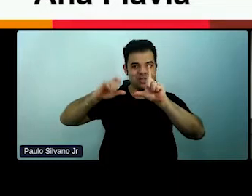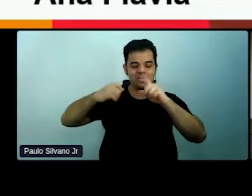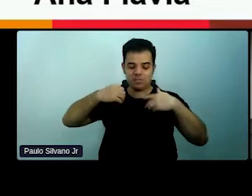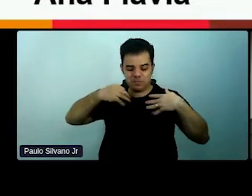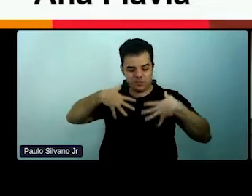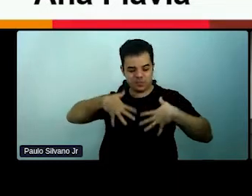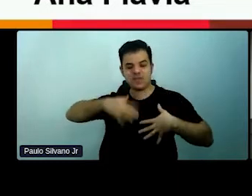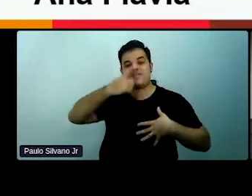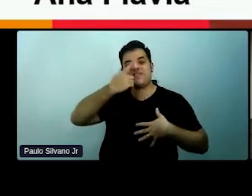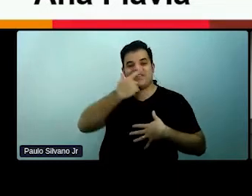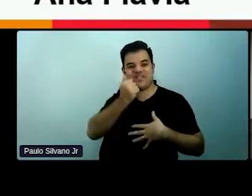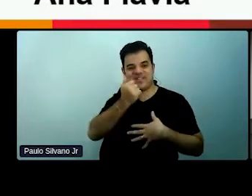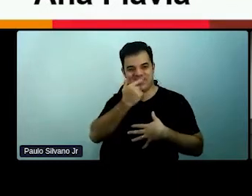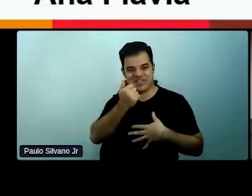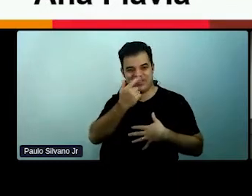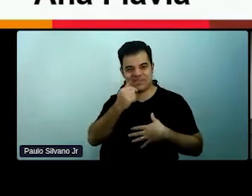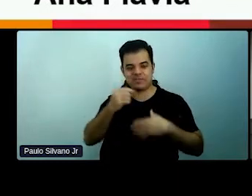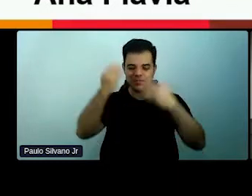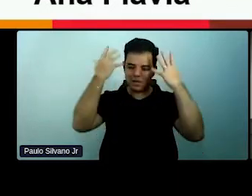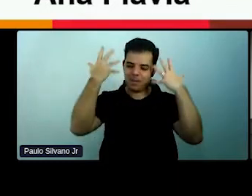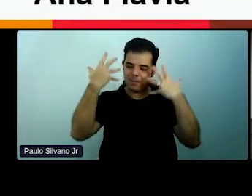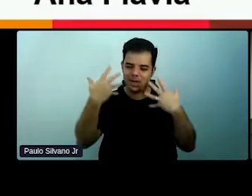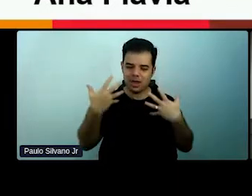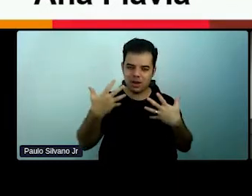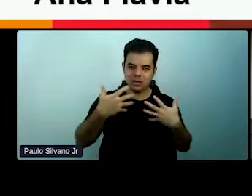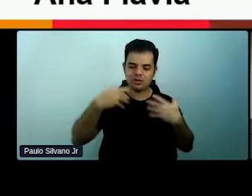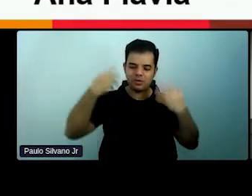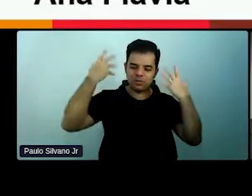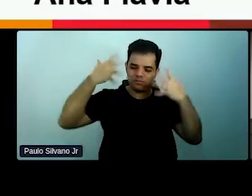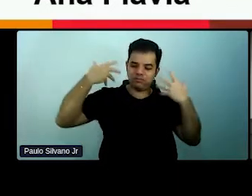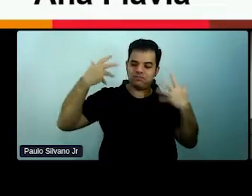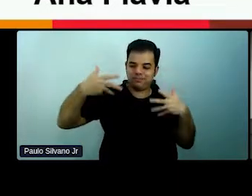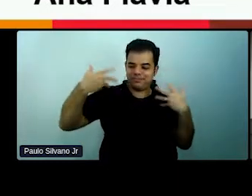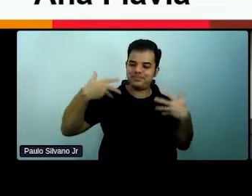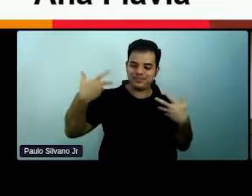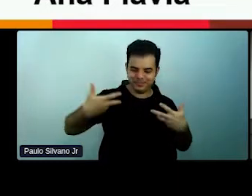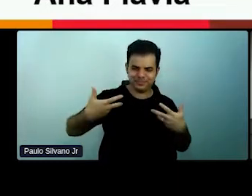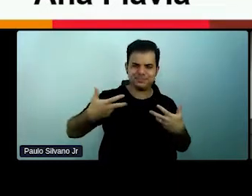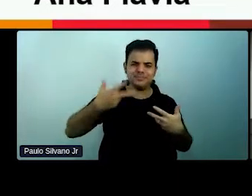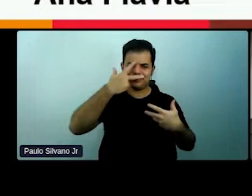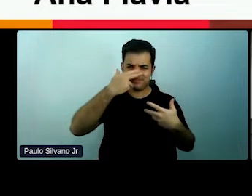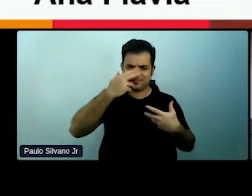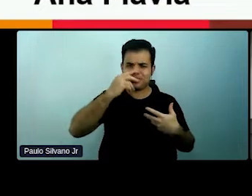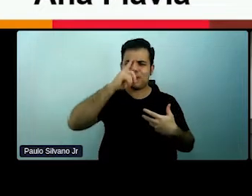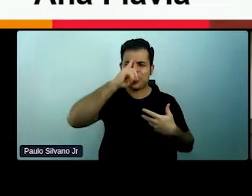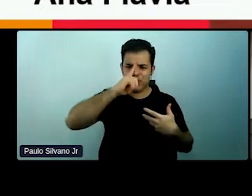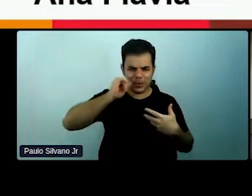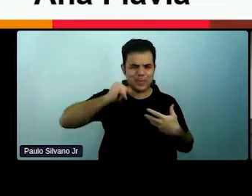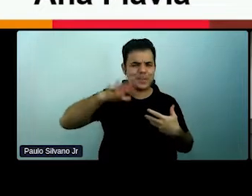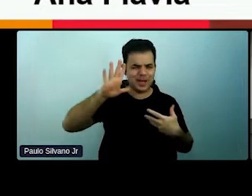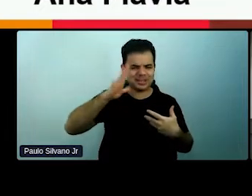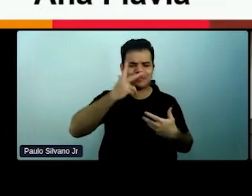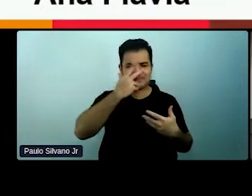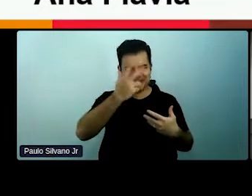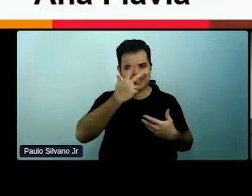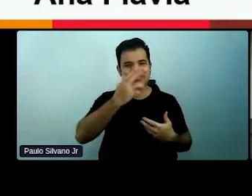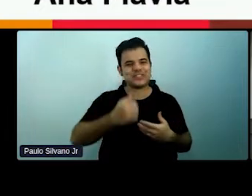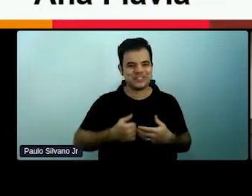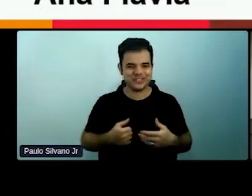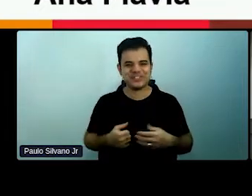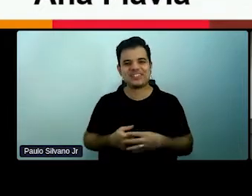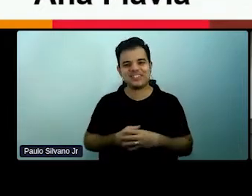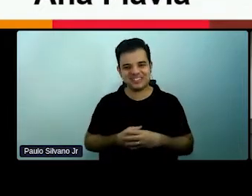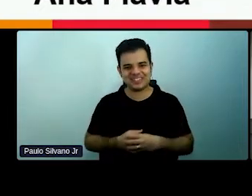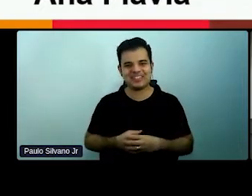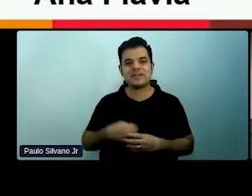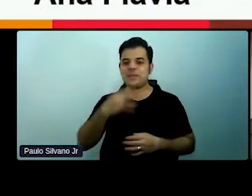com uma blusa vermelha e cabelo solto, né? Nessa época, acho que eu estava mais loira, viu, gente? Um